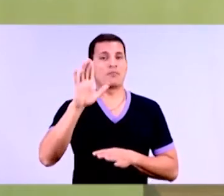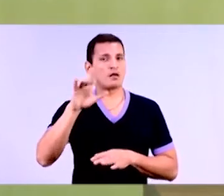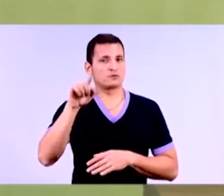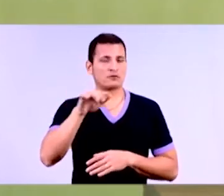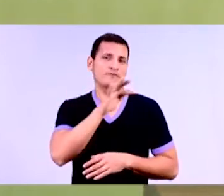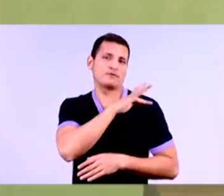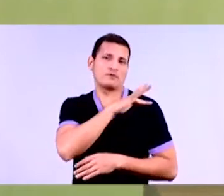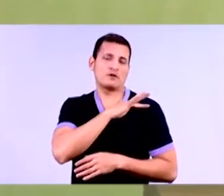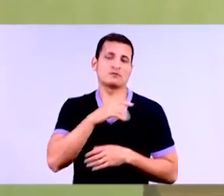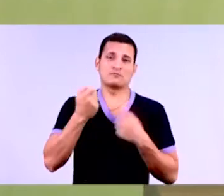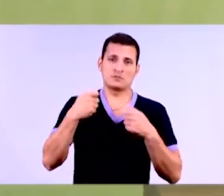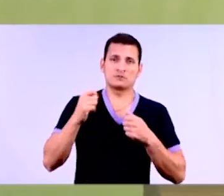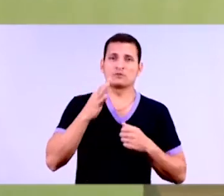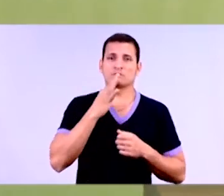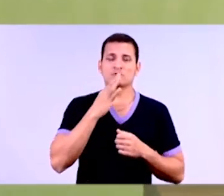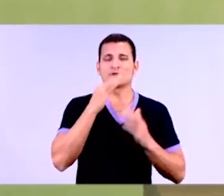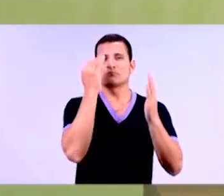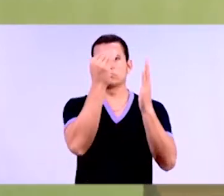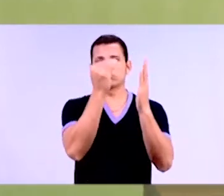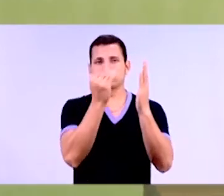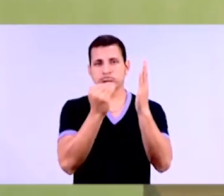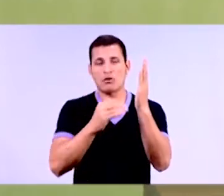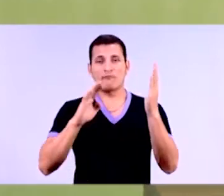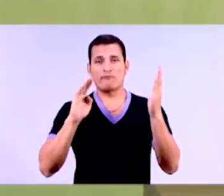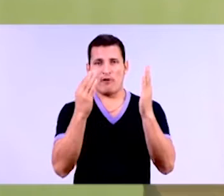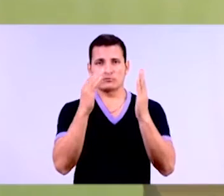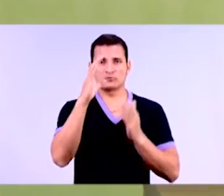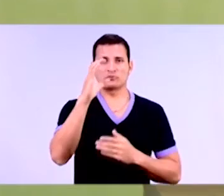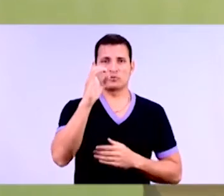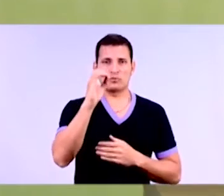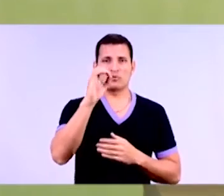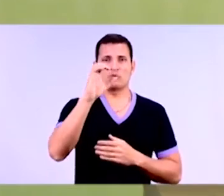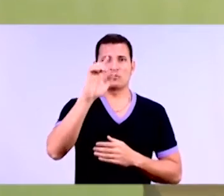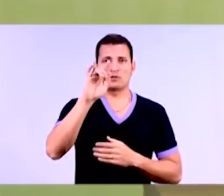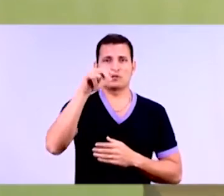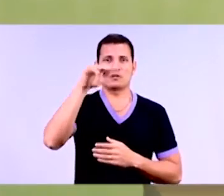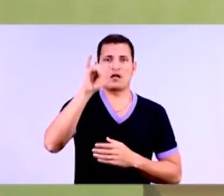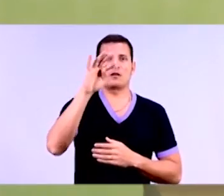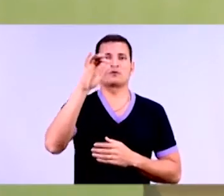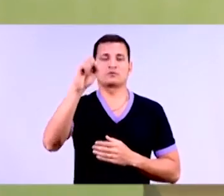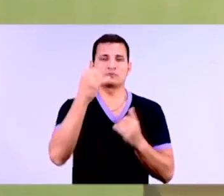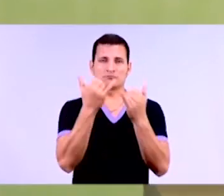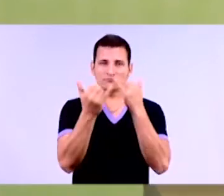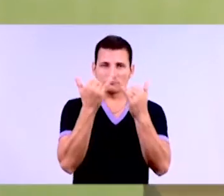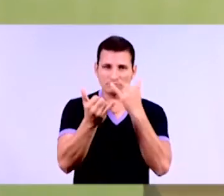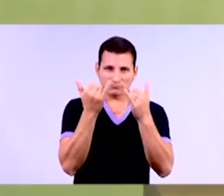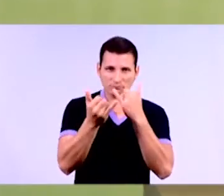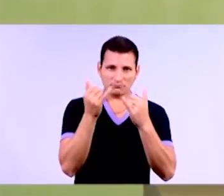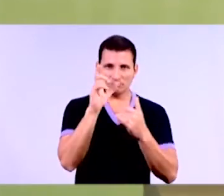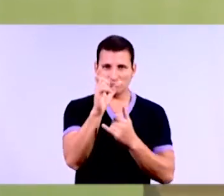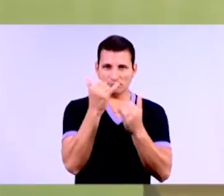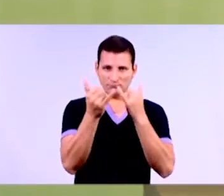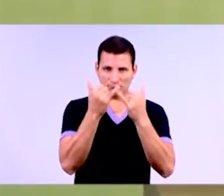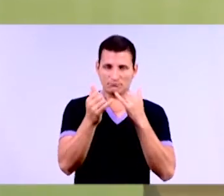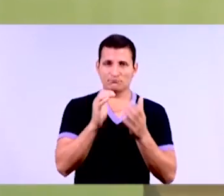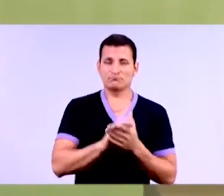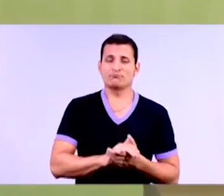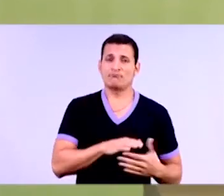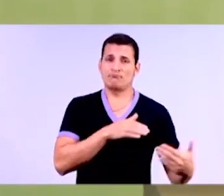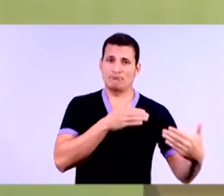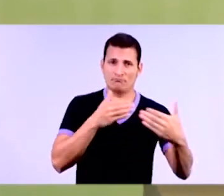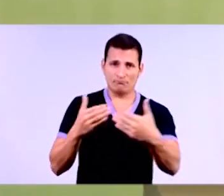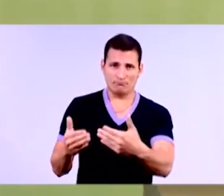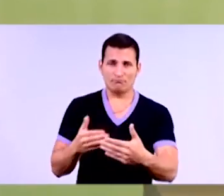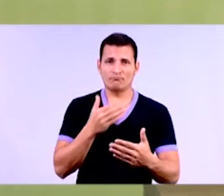Precisamos conhecer a lista desses falsos cognatos. E a gente, ao longo desse curso, a gente vai mostrar, nós vamos estudar.